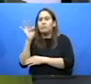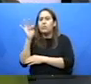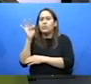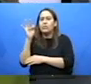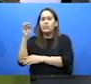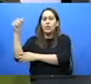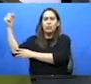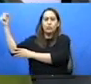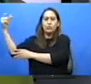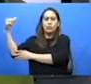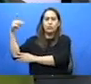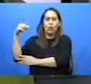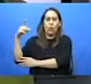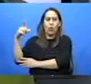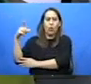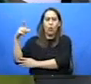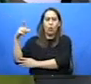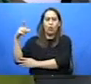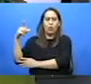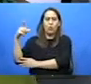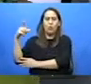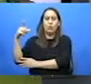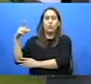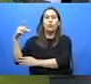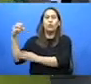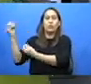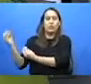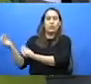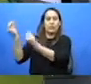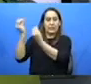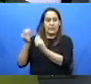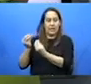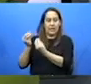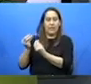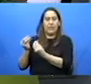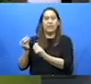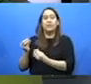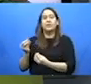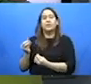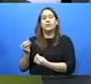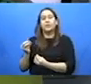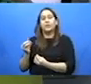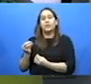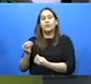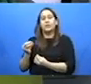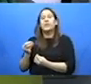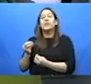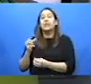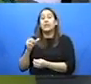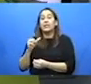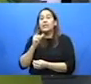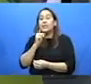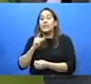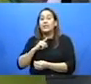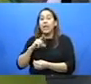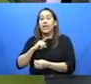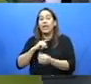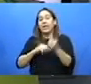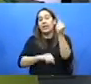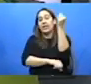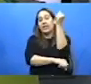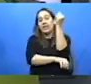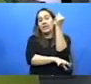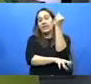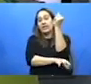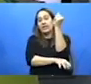plantinha, o sol que está fornecendo a energia solar. Aqui embaixo nós temos as